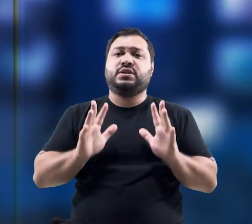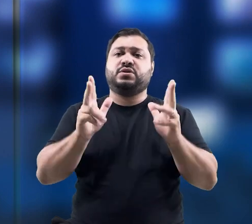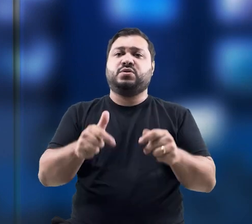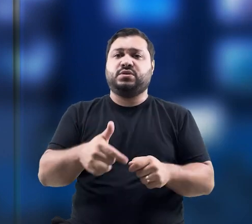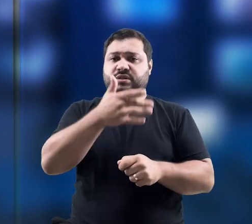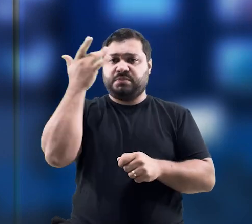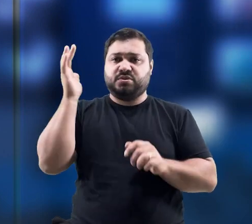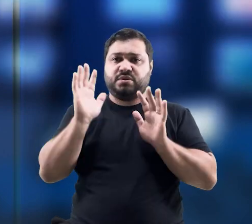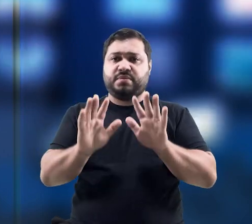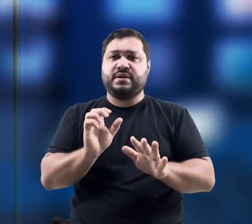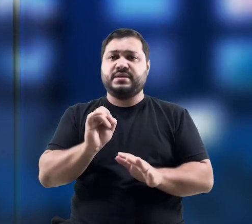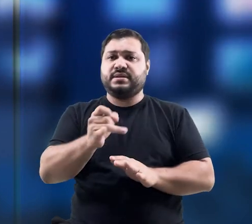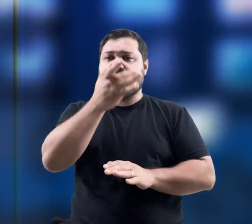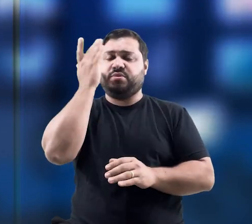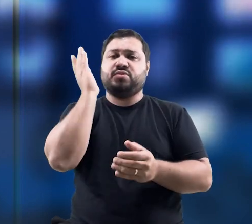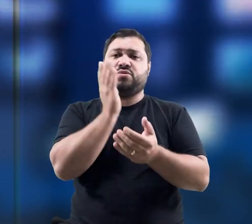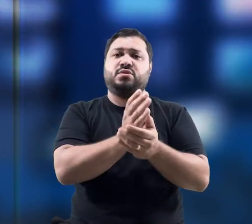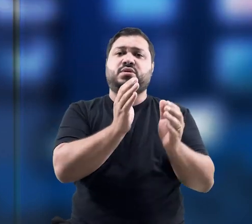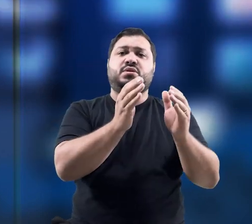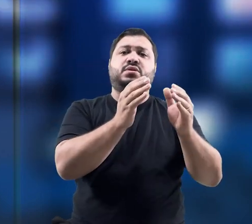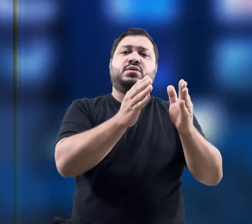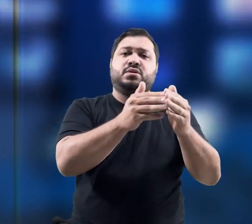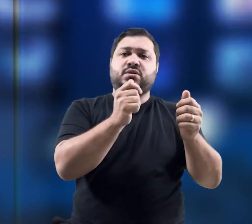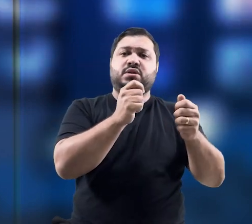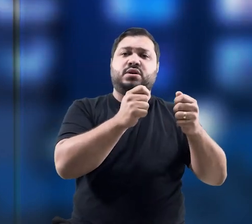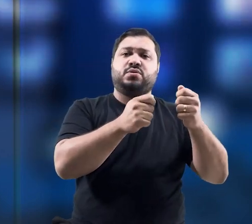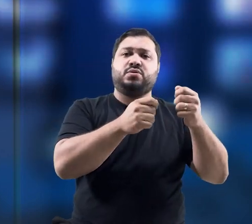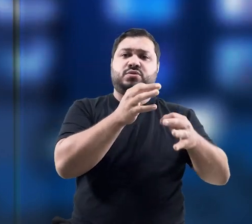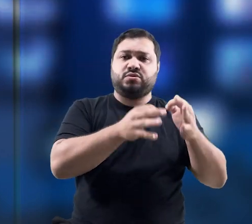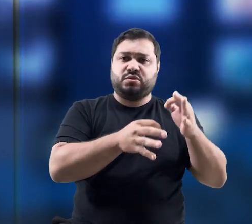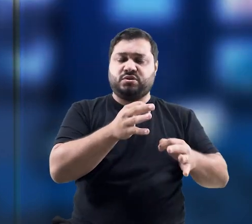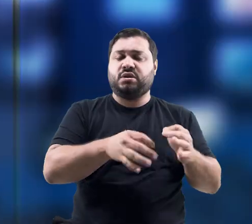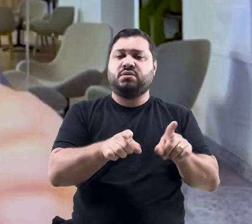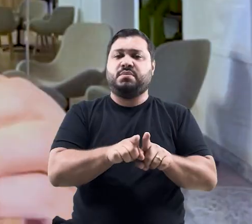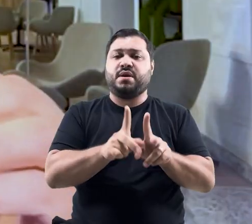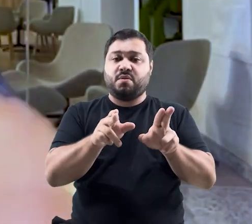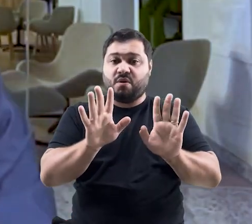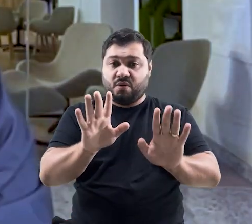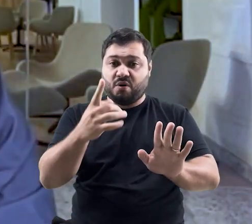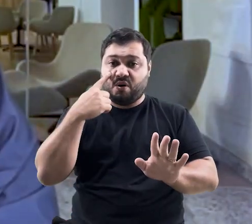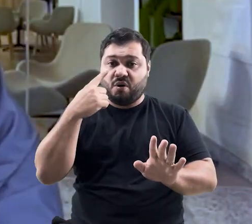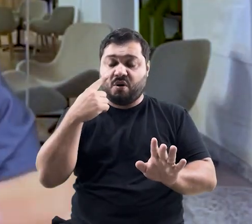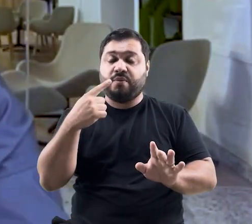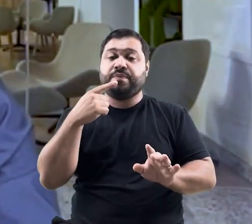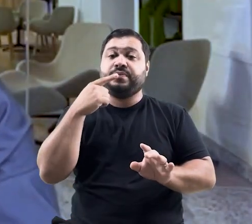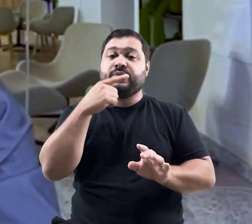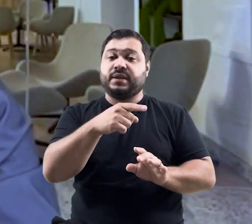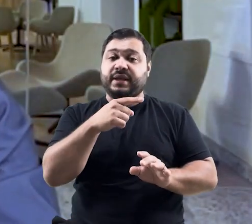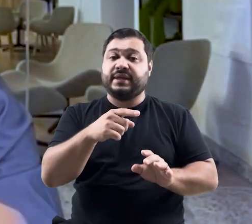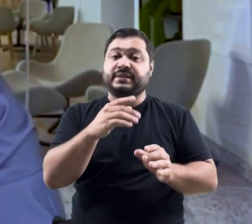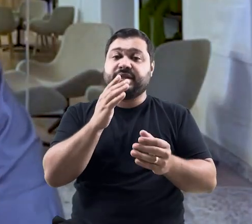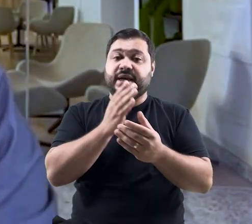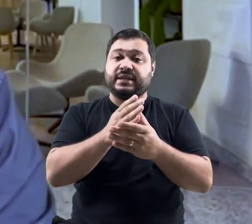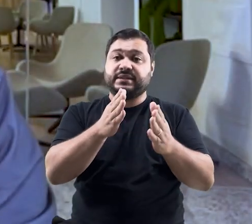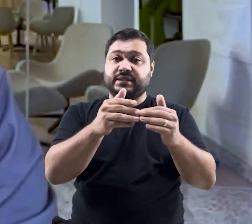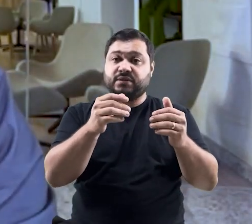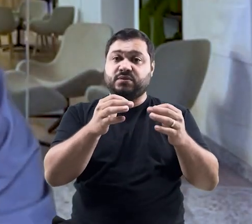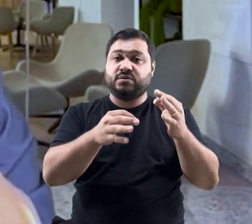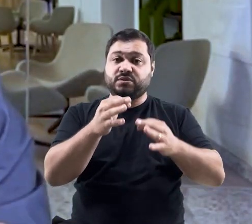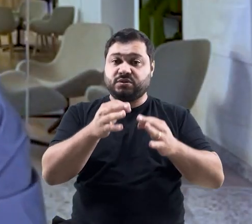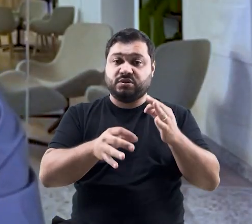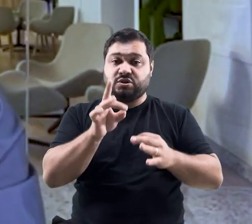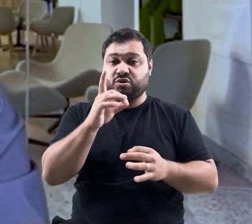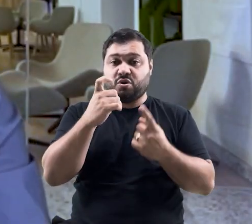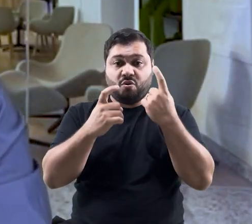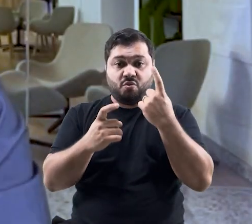todos os candidatos. Mas quando alguém ingressa judicialmente, também funciona assim? Em regra, o efeito dessa ação judicial